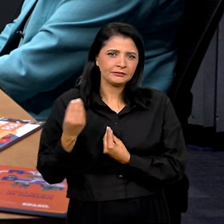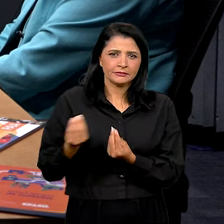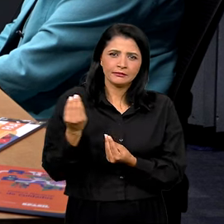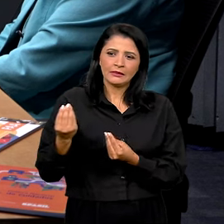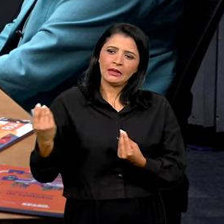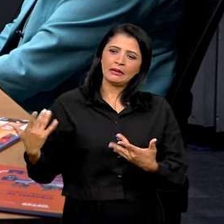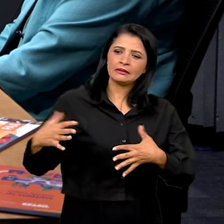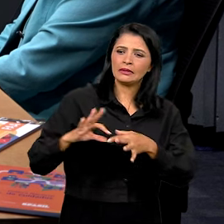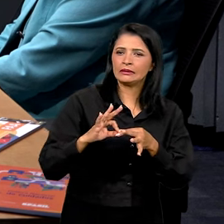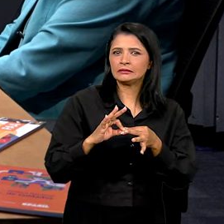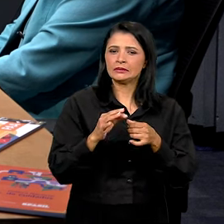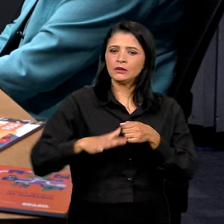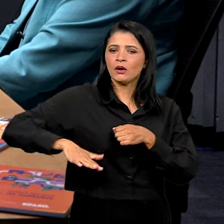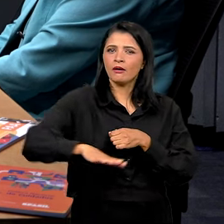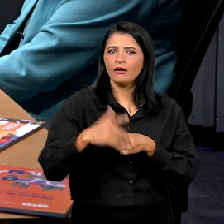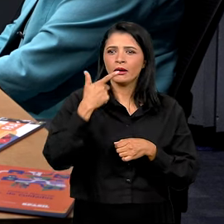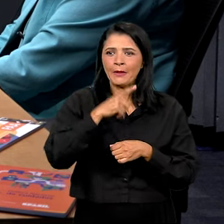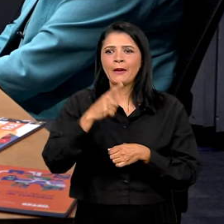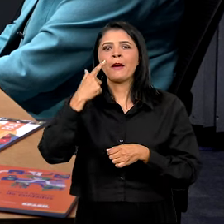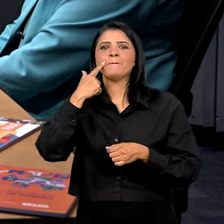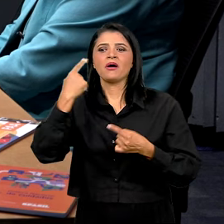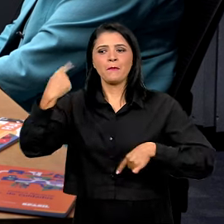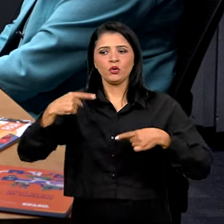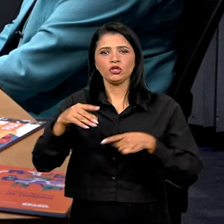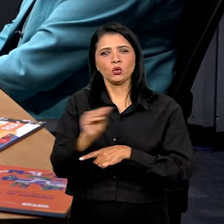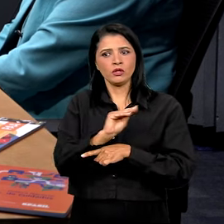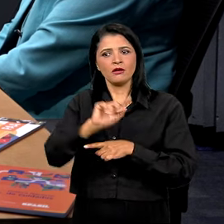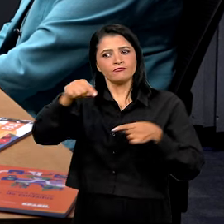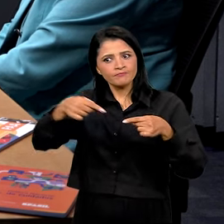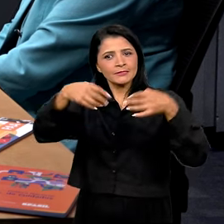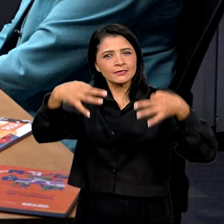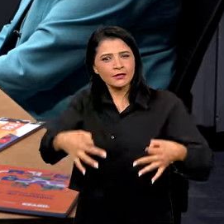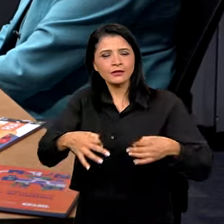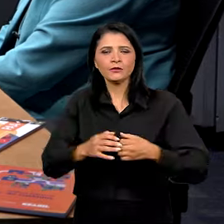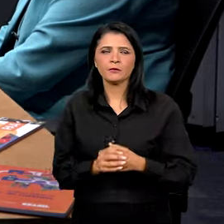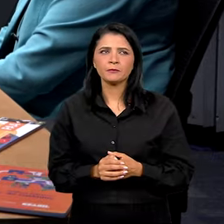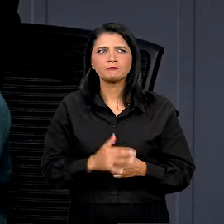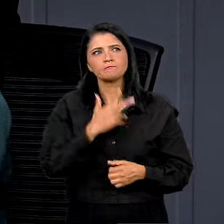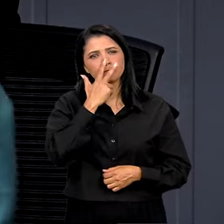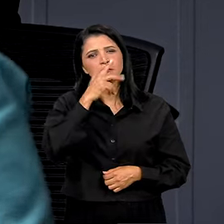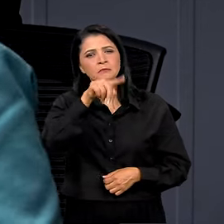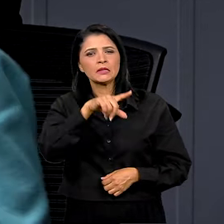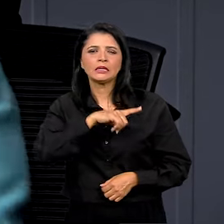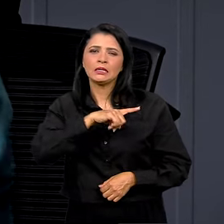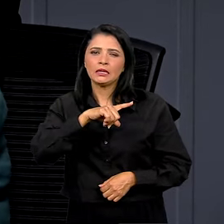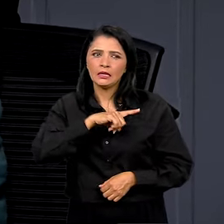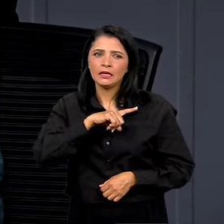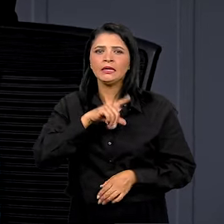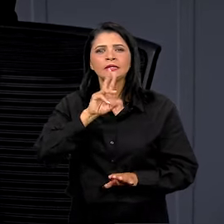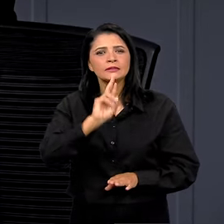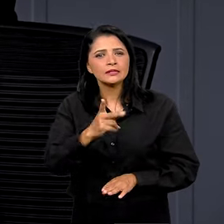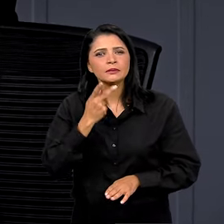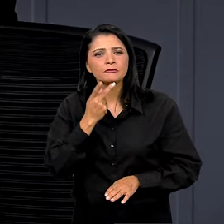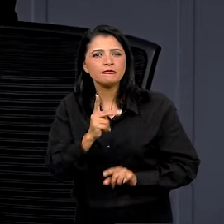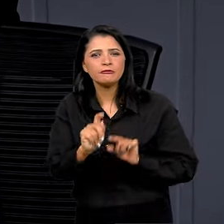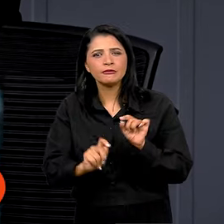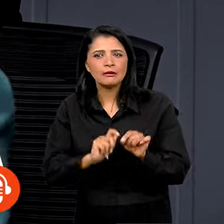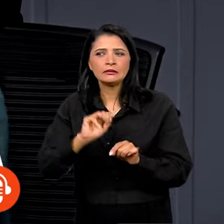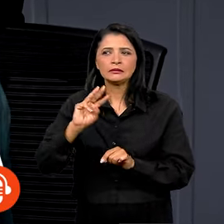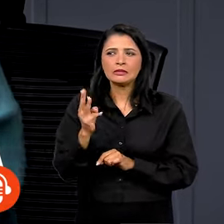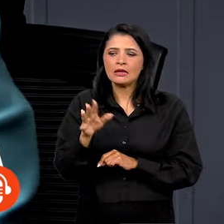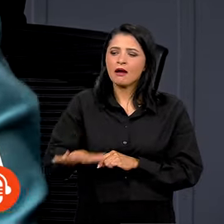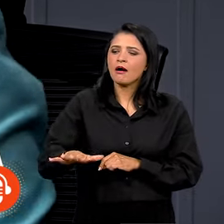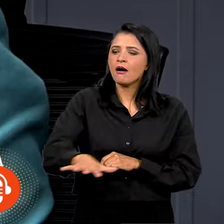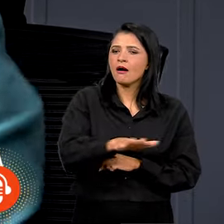integração de setores na busca pelo cumprimento da política de cuidados acho que tem uma o a gente sempre fala que tem